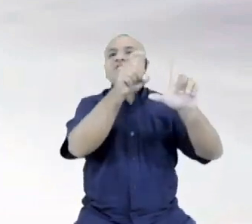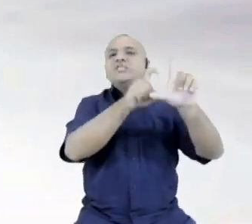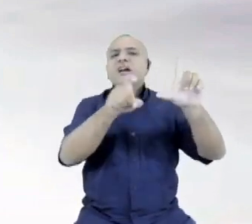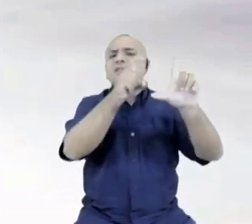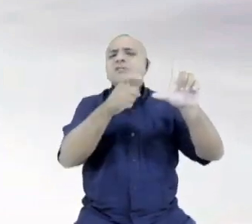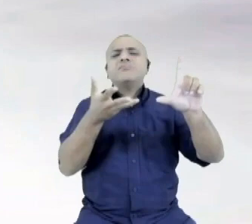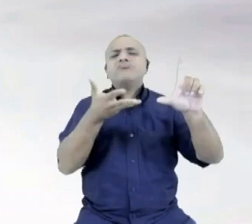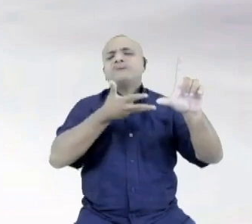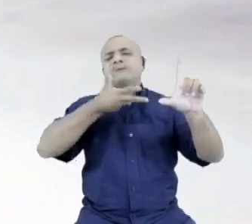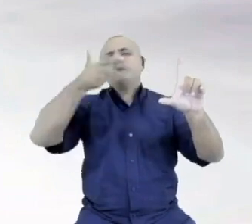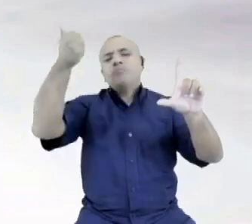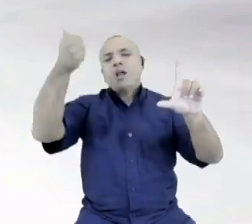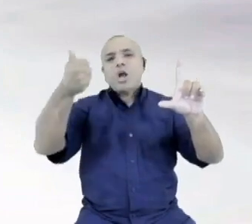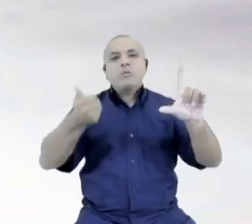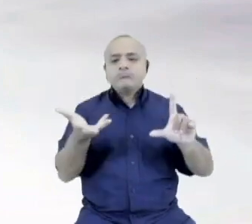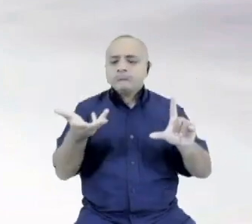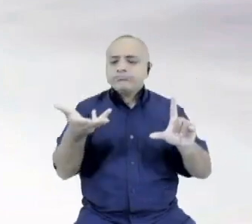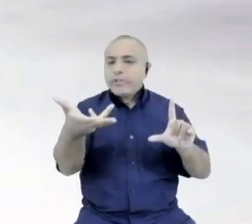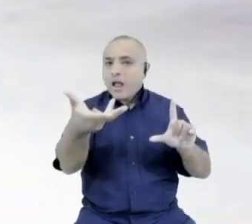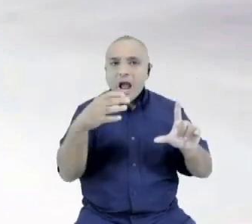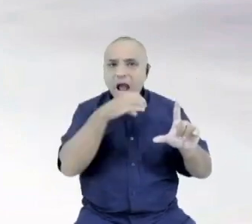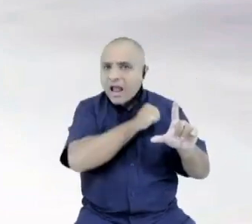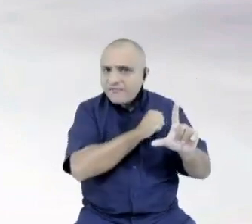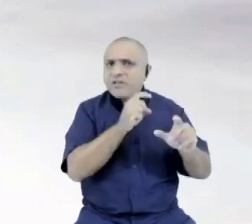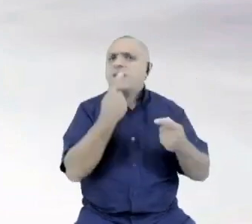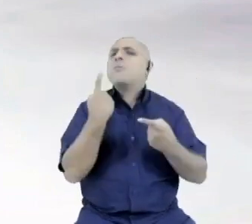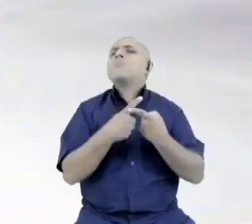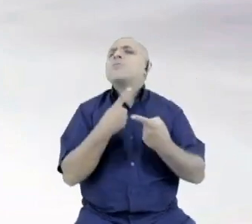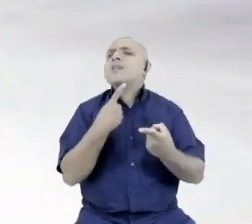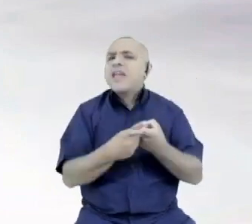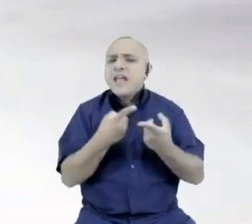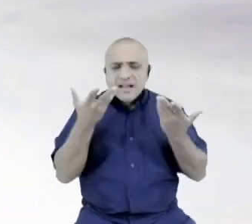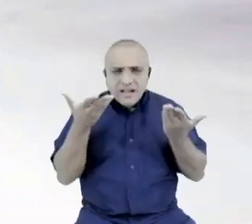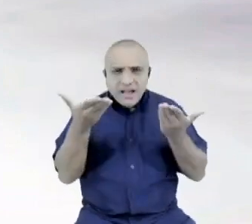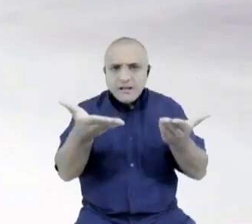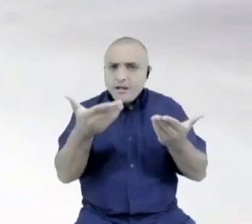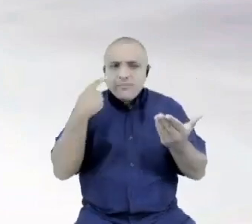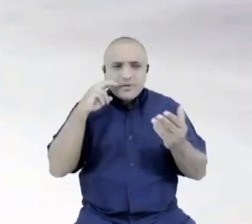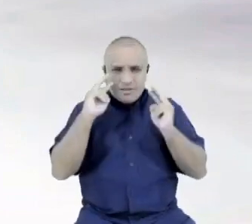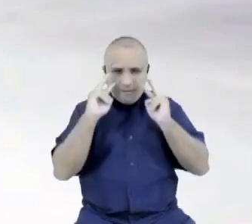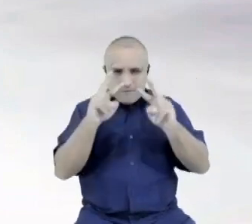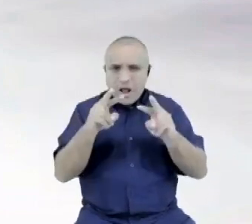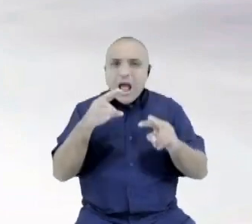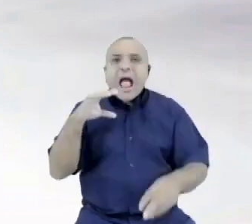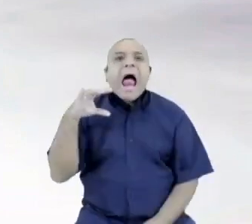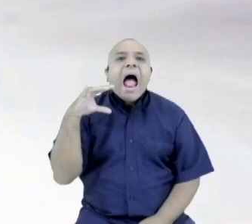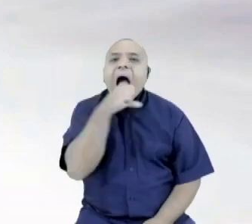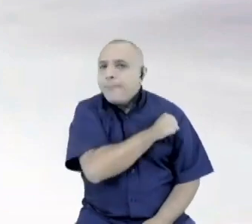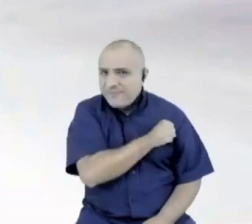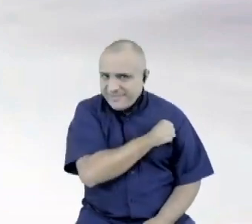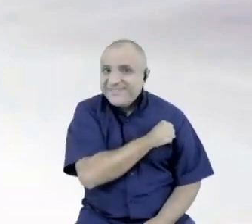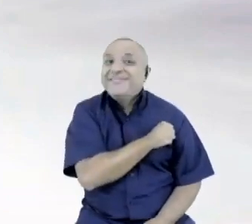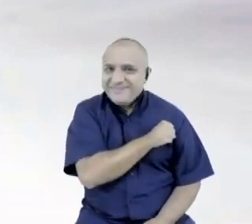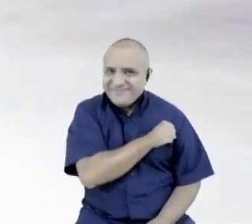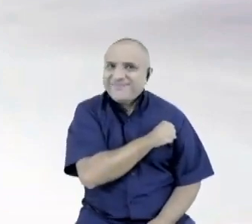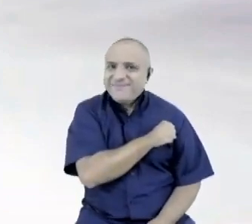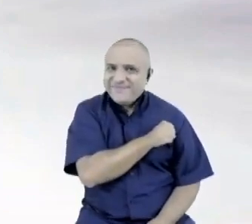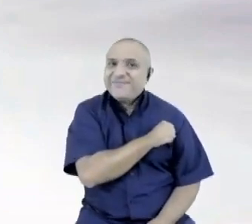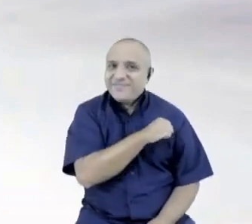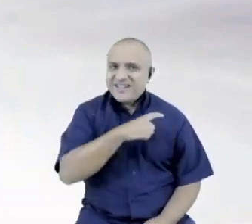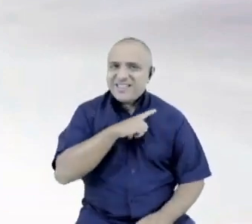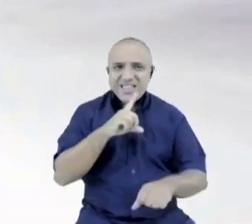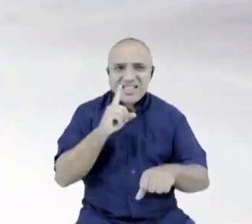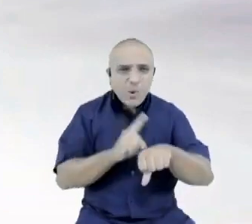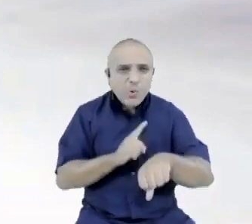traz possibilidades. Eficiência porque ela é vista, pode ser vista, ela é mais rápida, né? Você tem um touch,